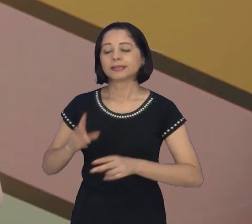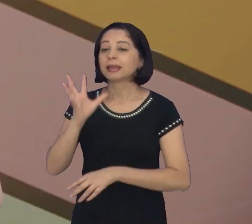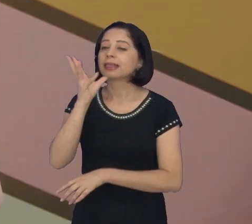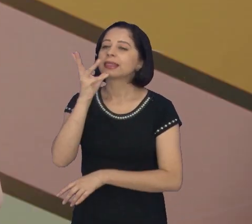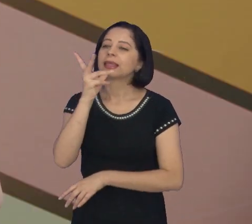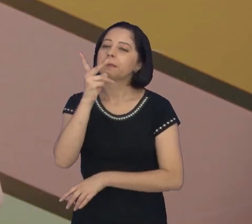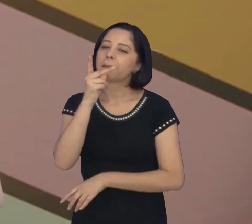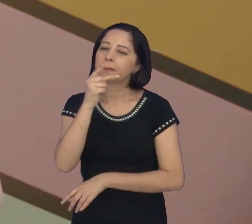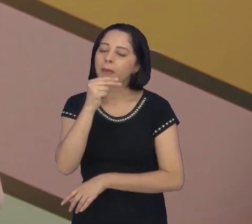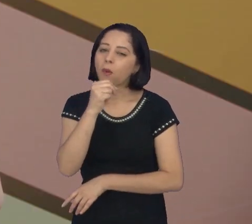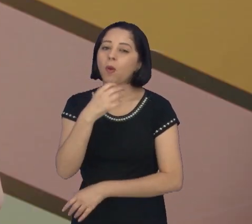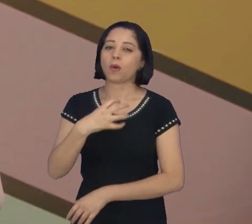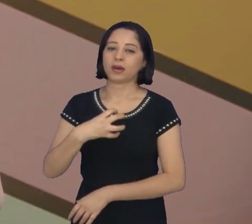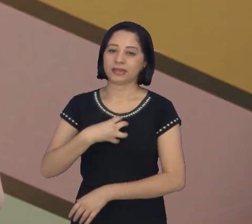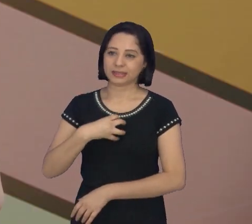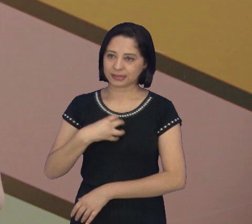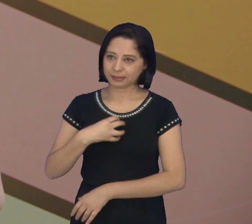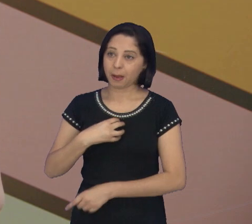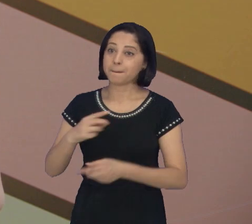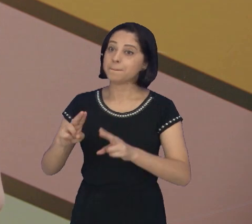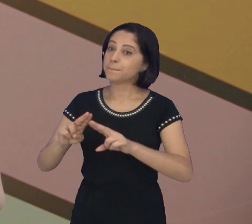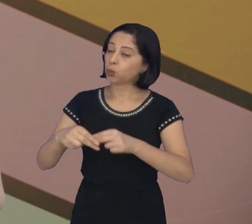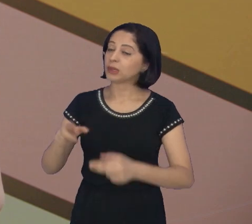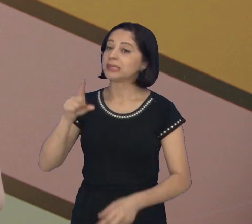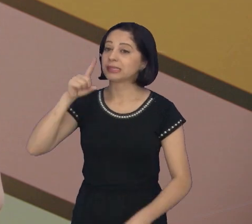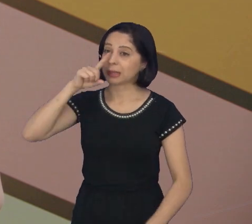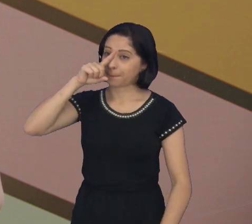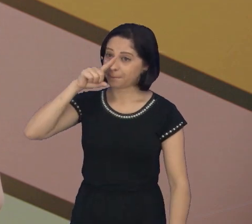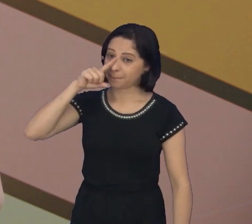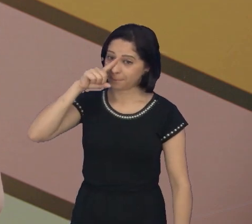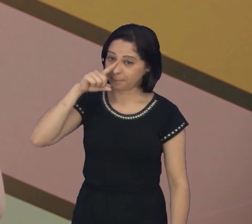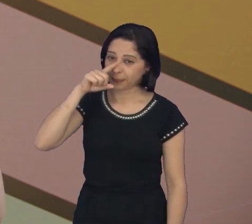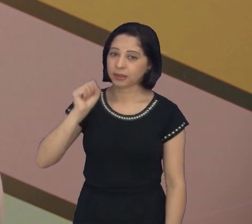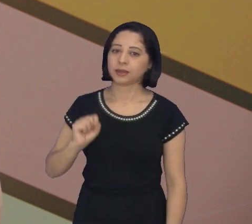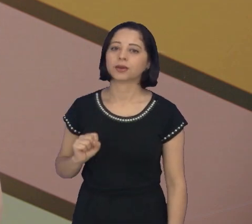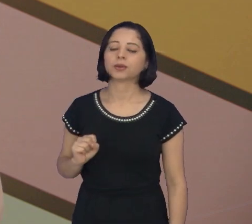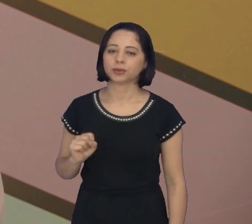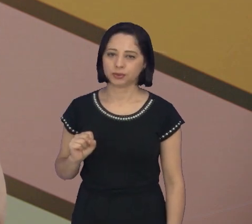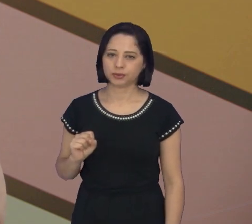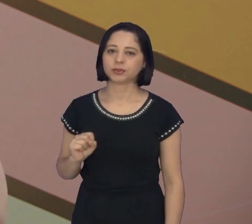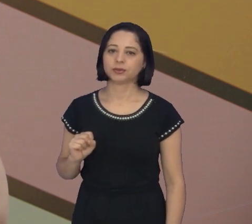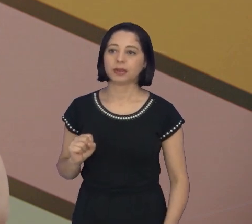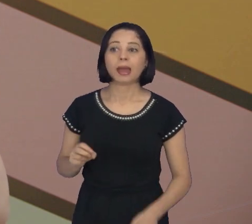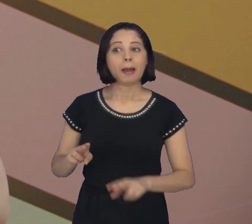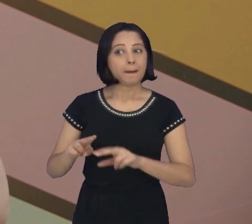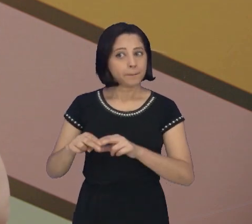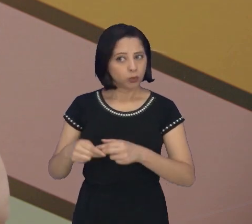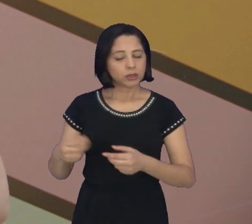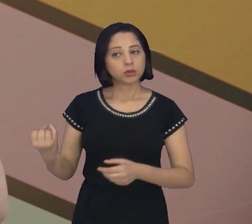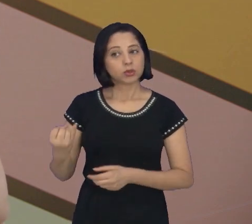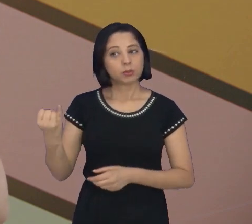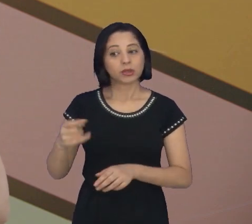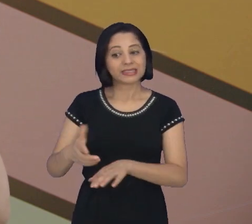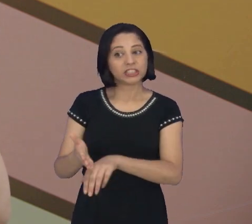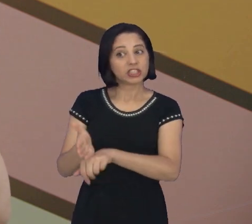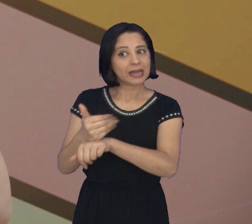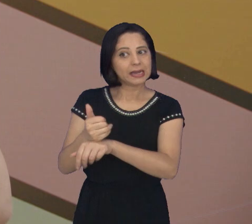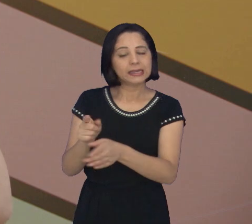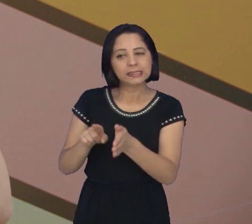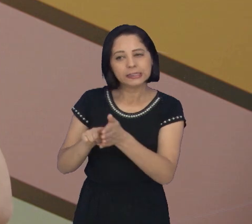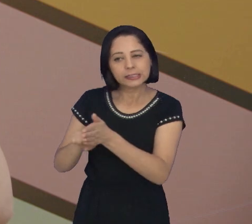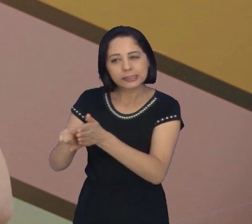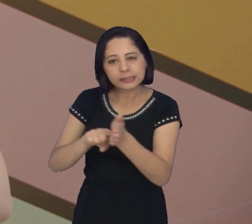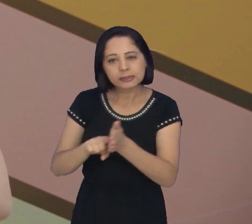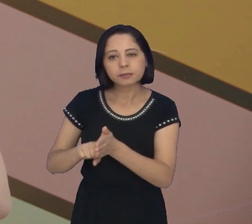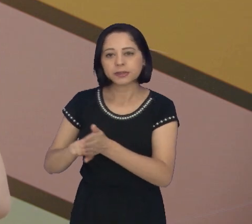grande perigo da maioria dos cânceres e do câncer de colo, inclusive. Então, por isso, precisamos rastrear. Um câncer mais